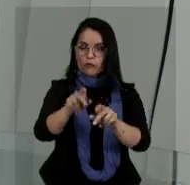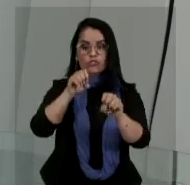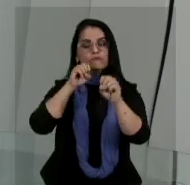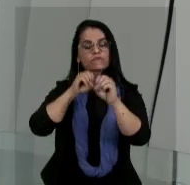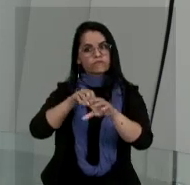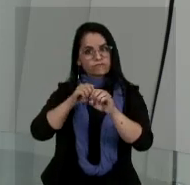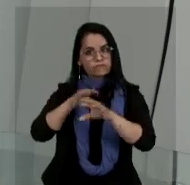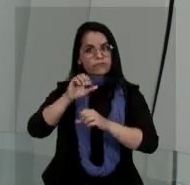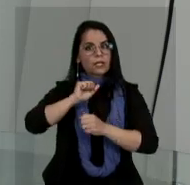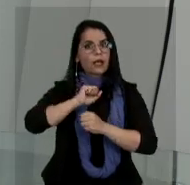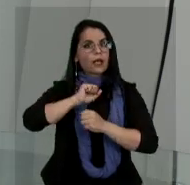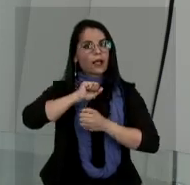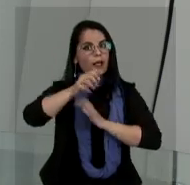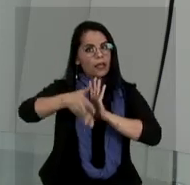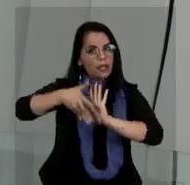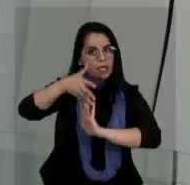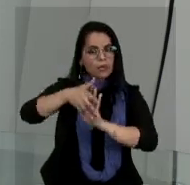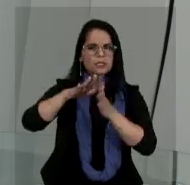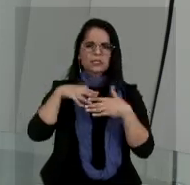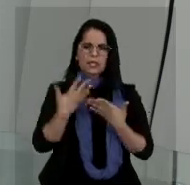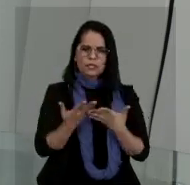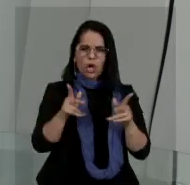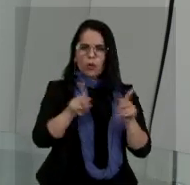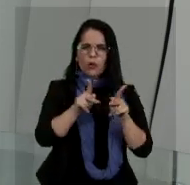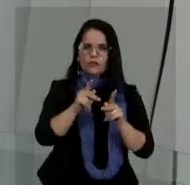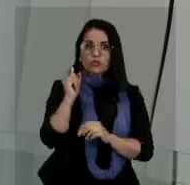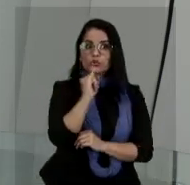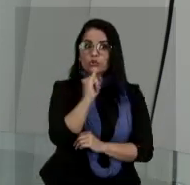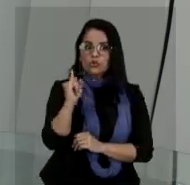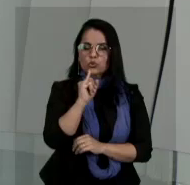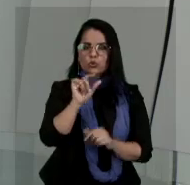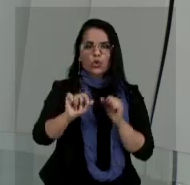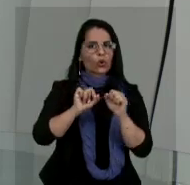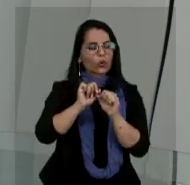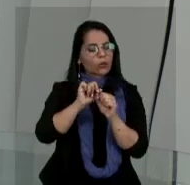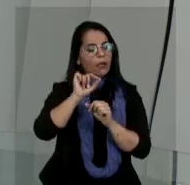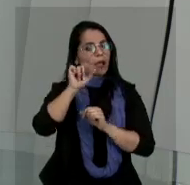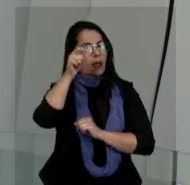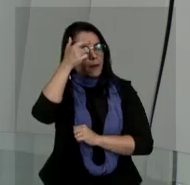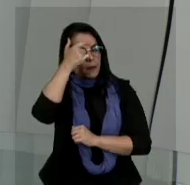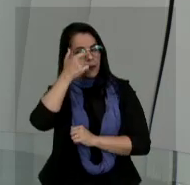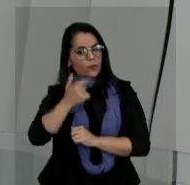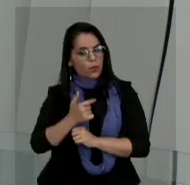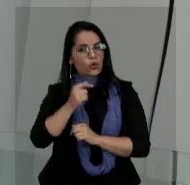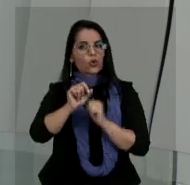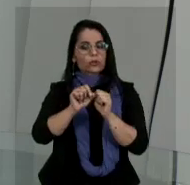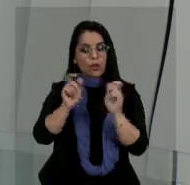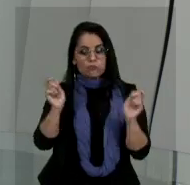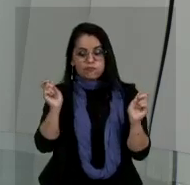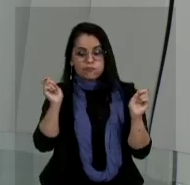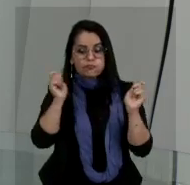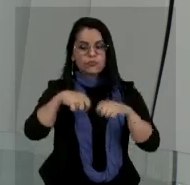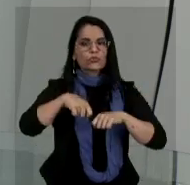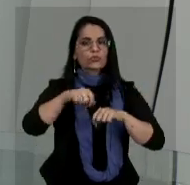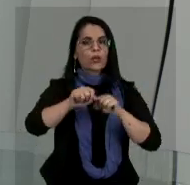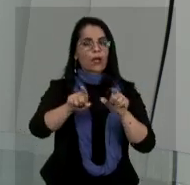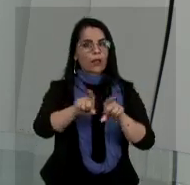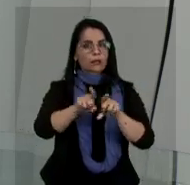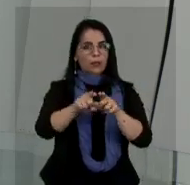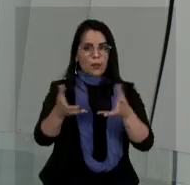Libras. Seria, então, um professor instrutor. É aquele que tem a capacidade e